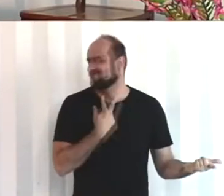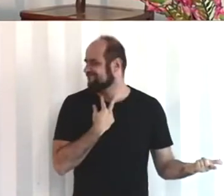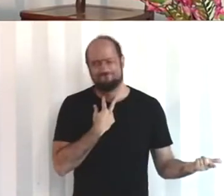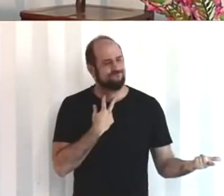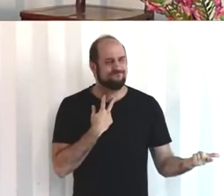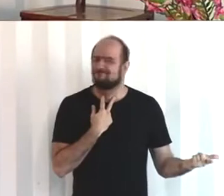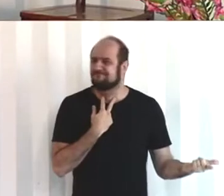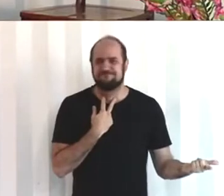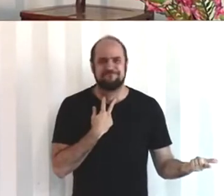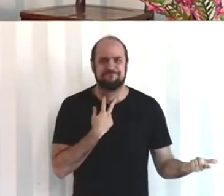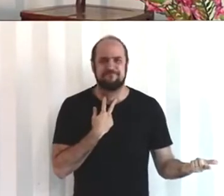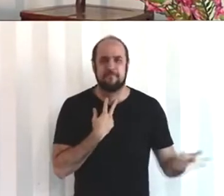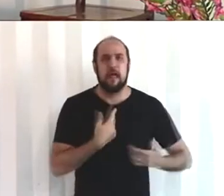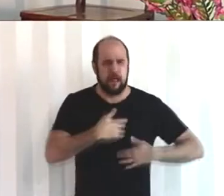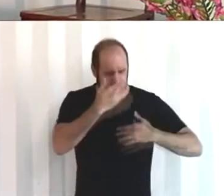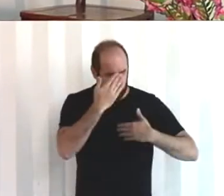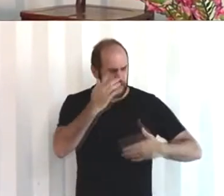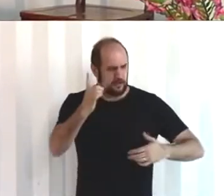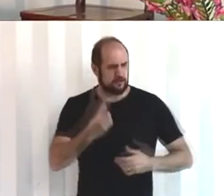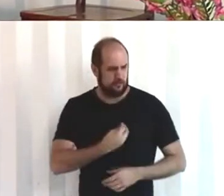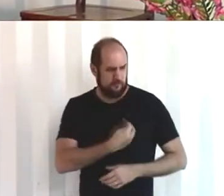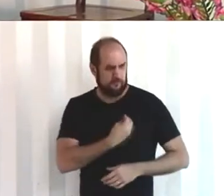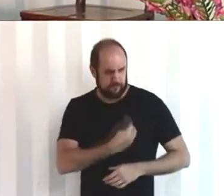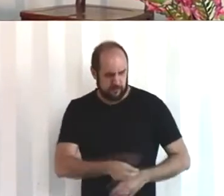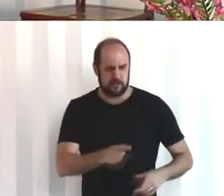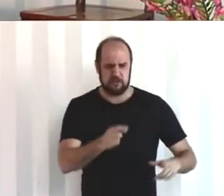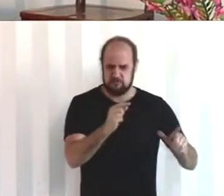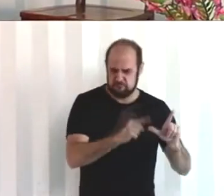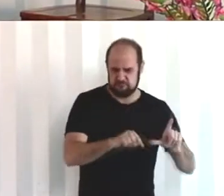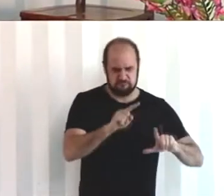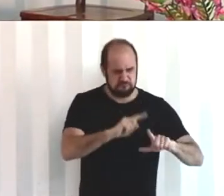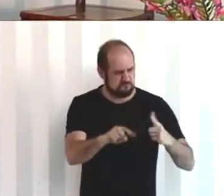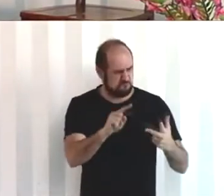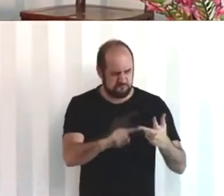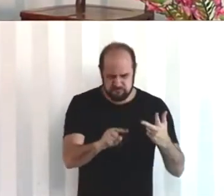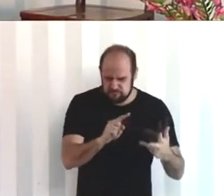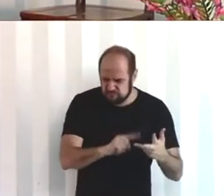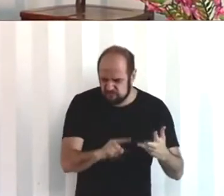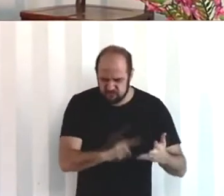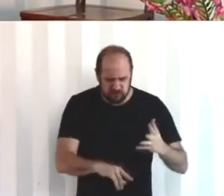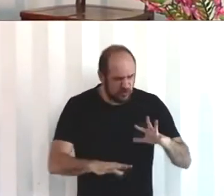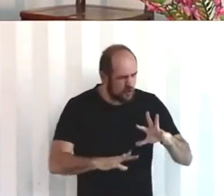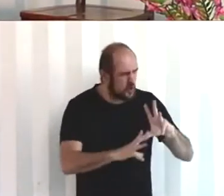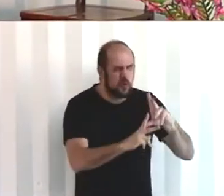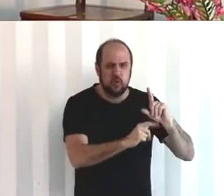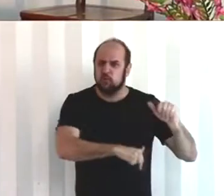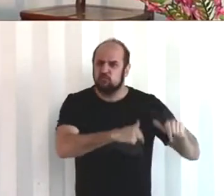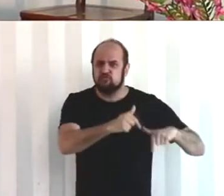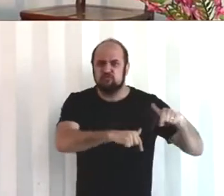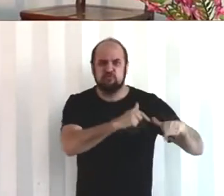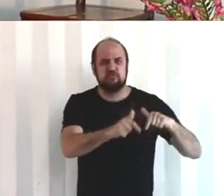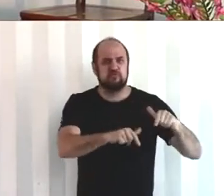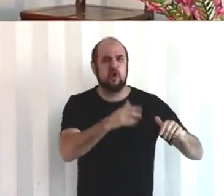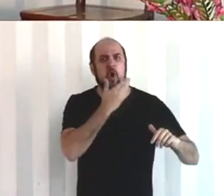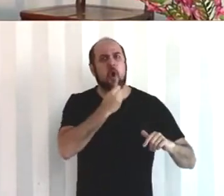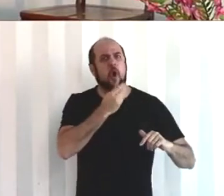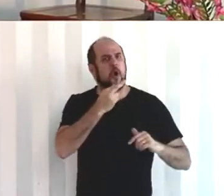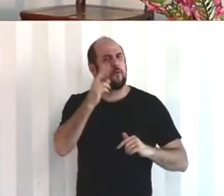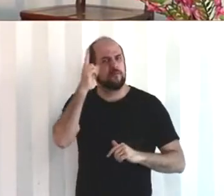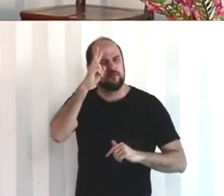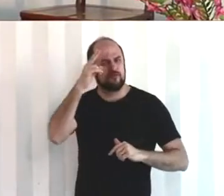pela vida de Lutero, pela vida de Zwinglio, pela vida de Calvino, pela vida de John Knox, pela vida de tantos outros homens da